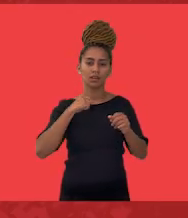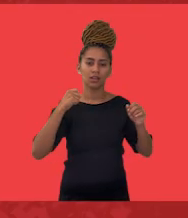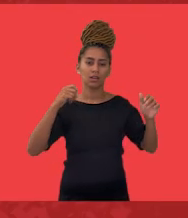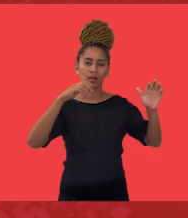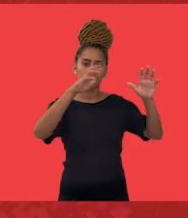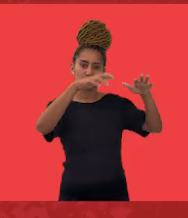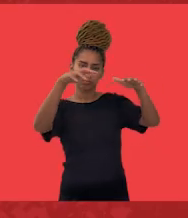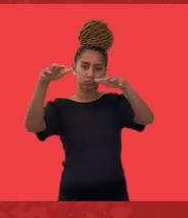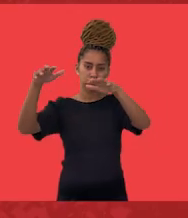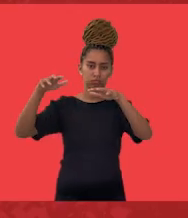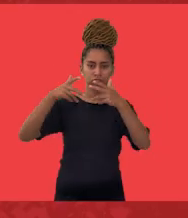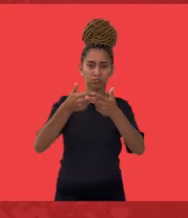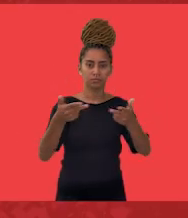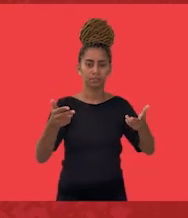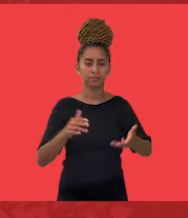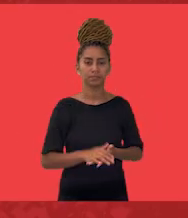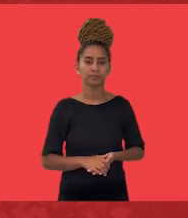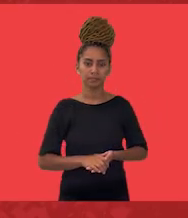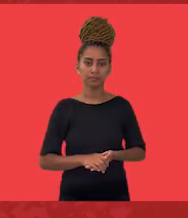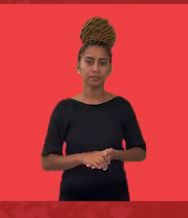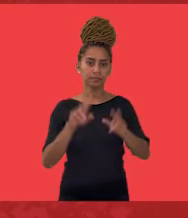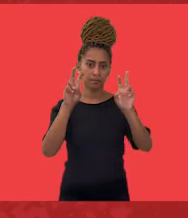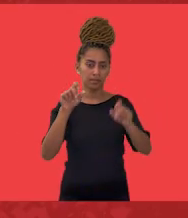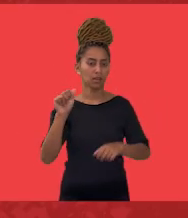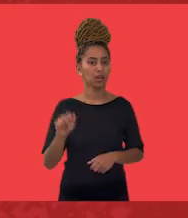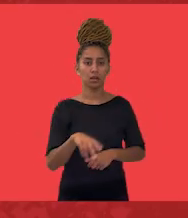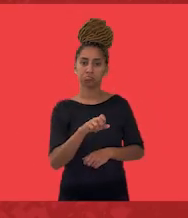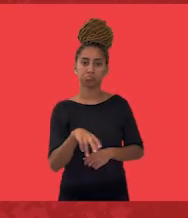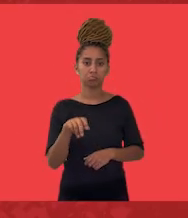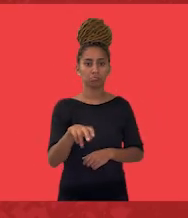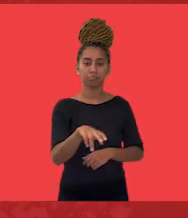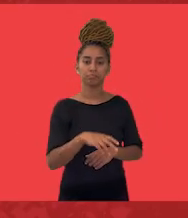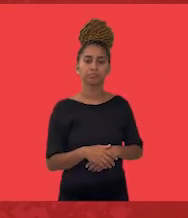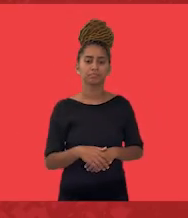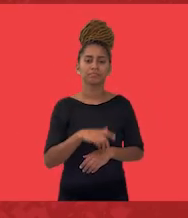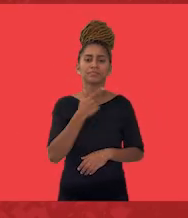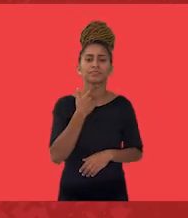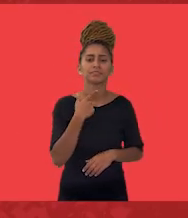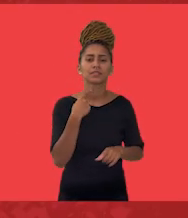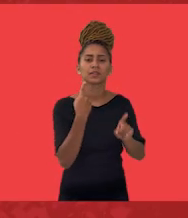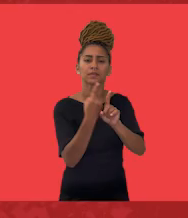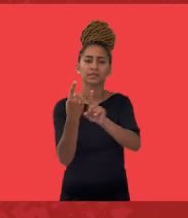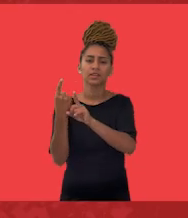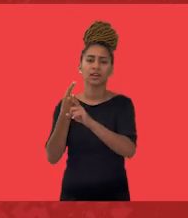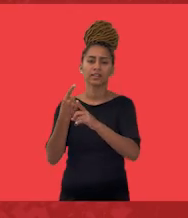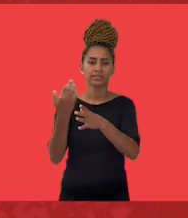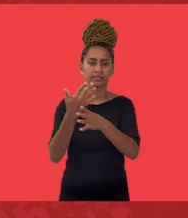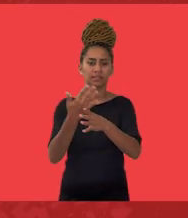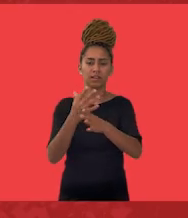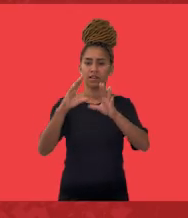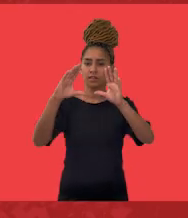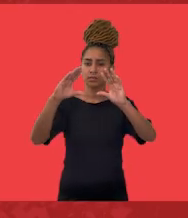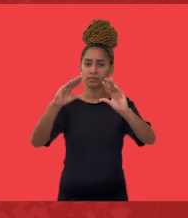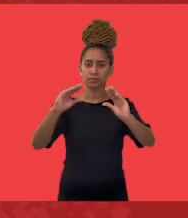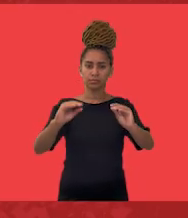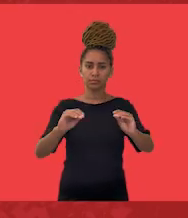zinco quente. Surpresa! Tenho 7 vidas, baby.